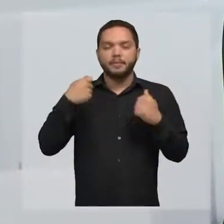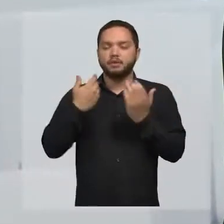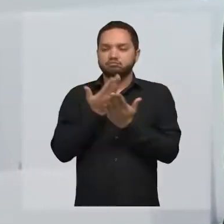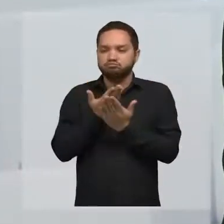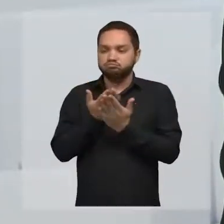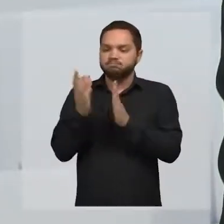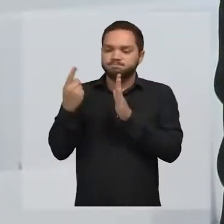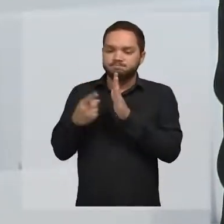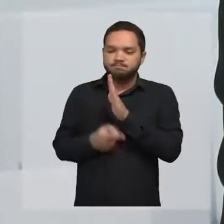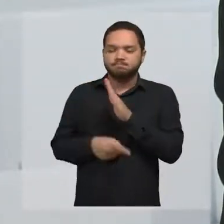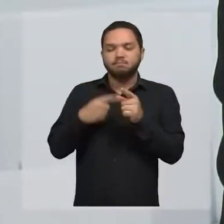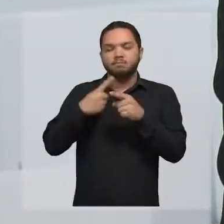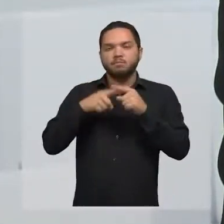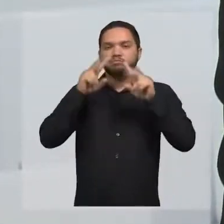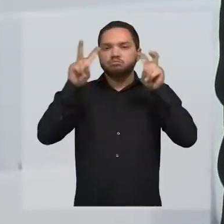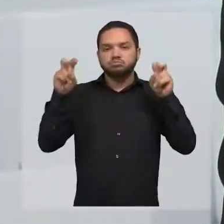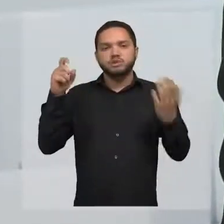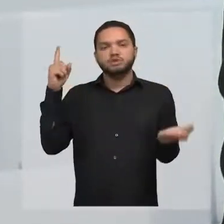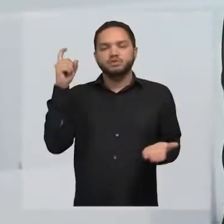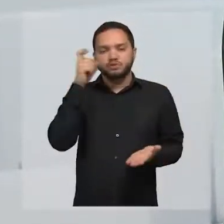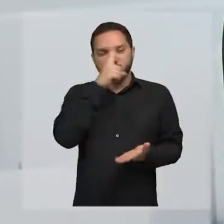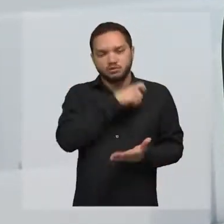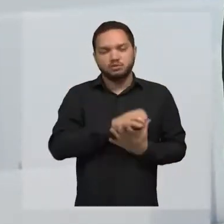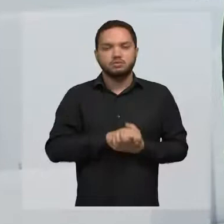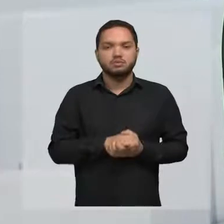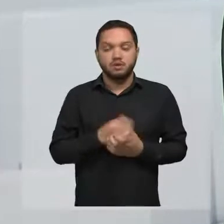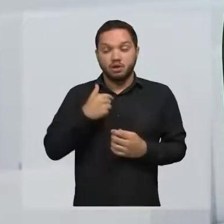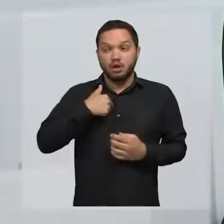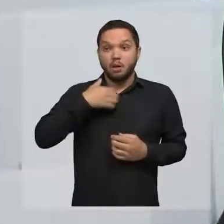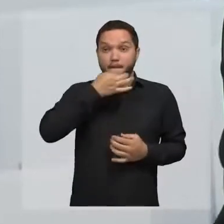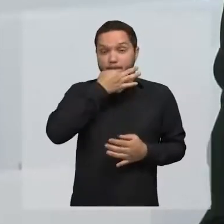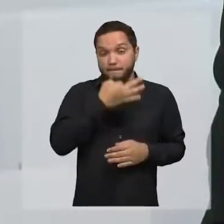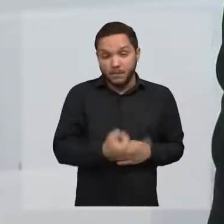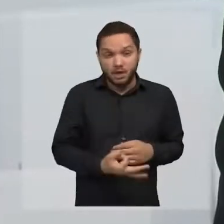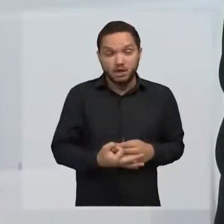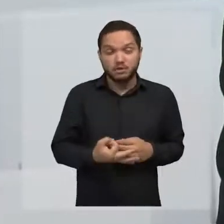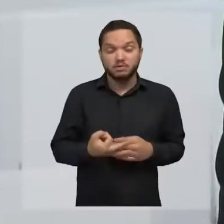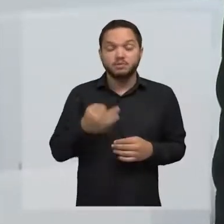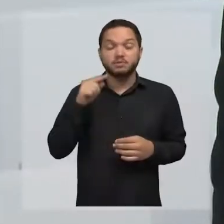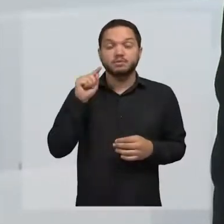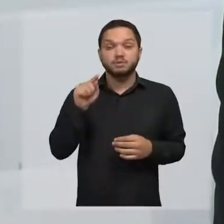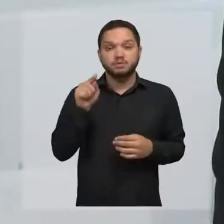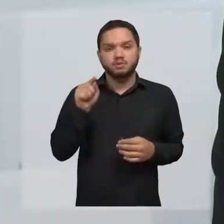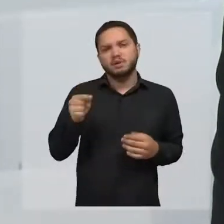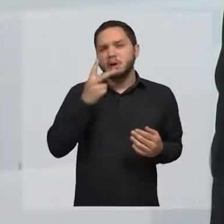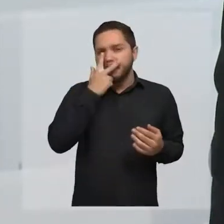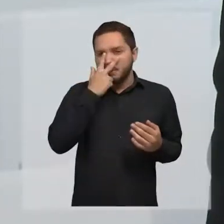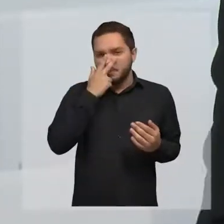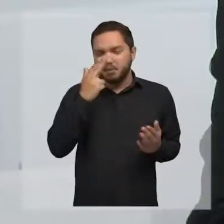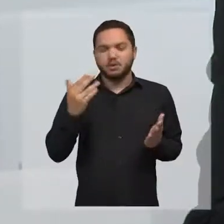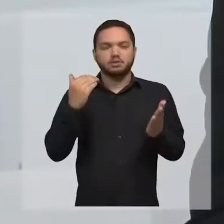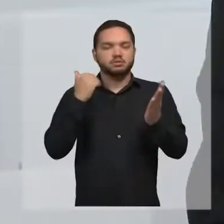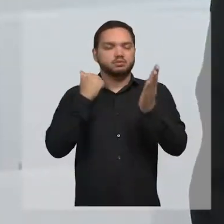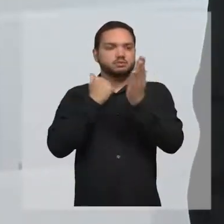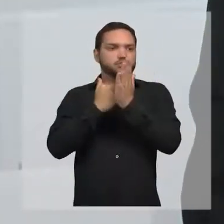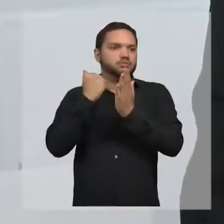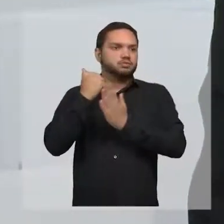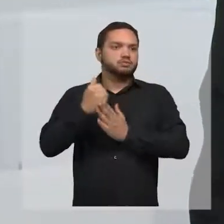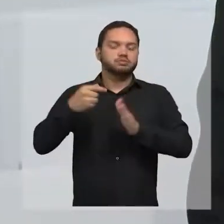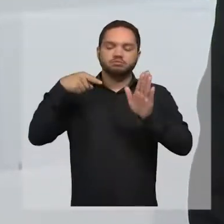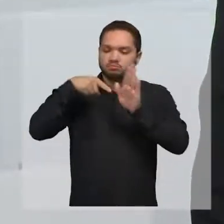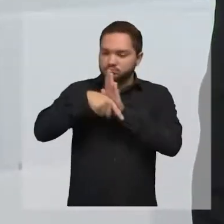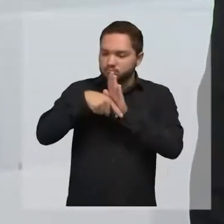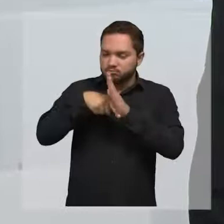mais aprofundada a partir da complexidade desses temas, e penso eu que seja uma maneira mais abrangente de